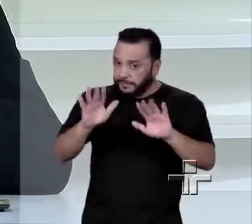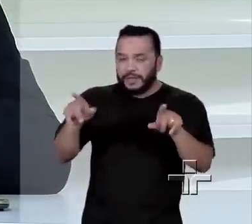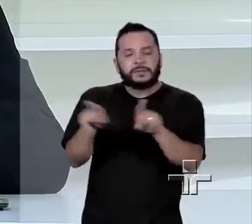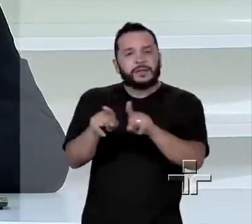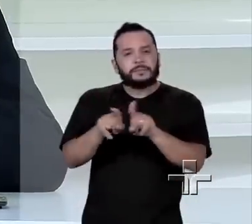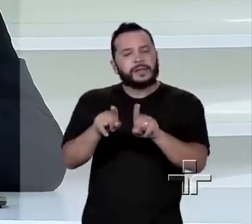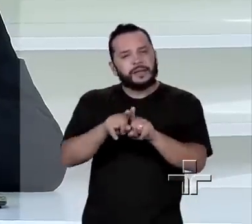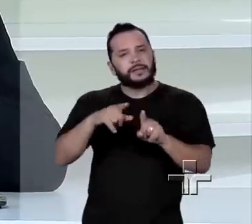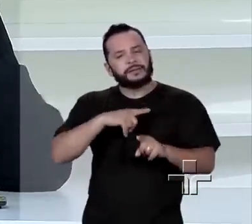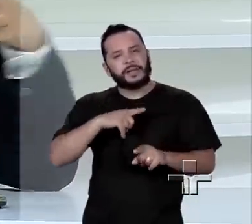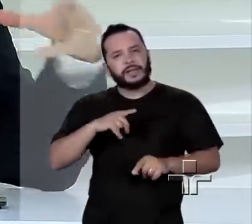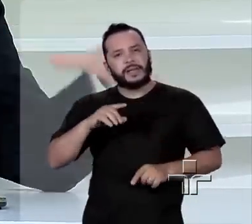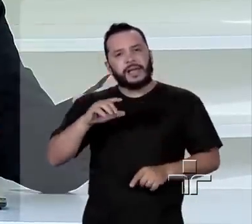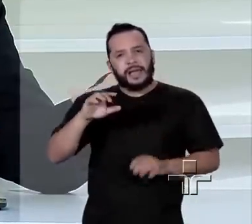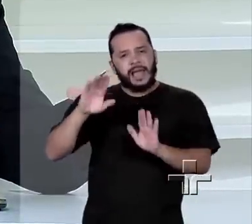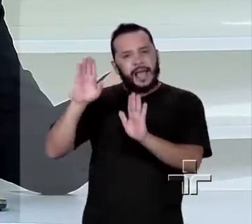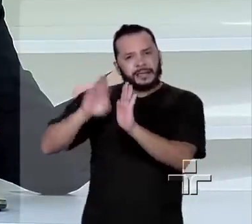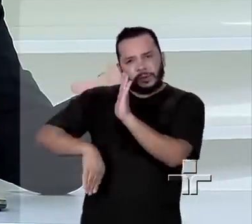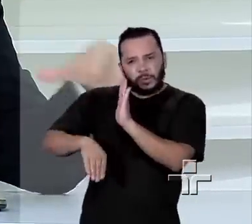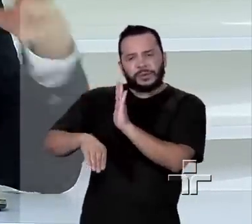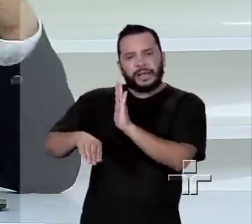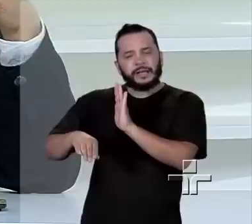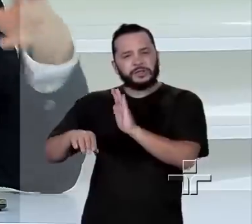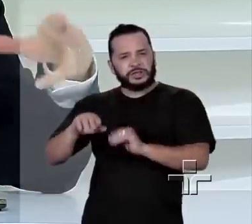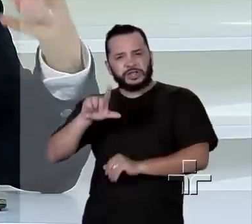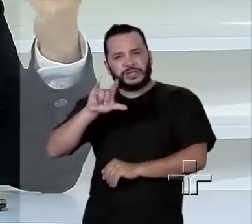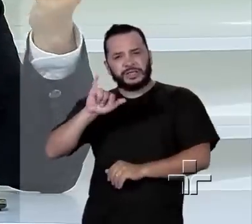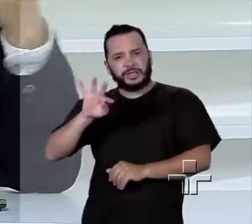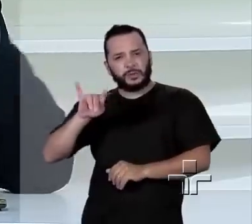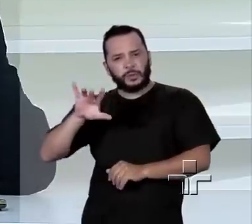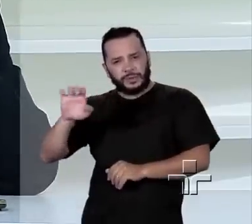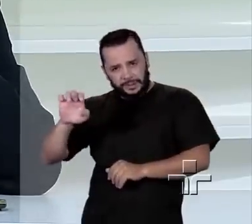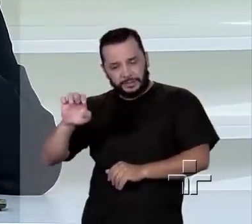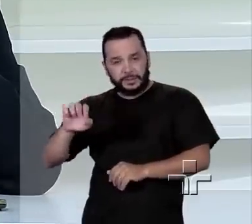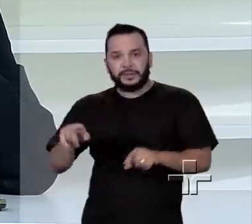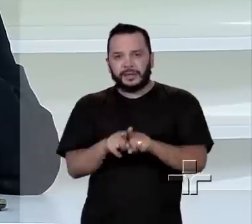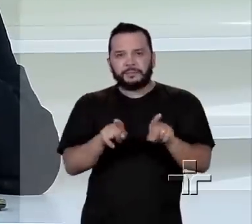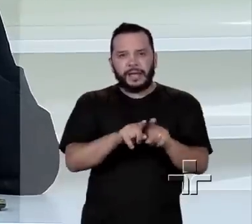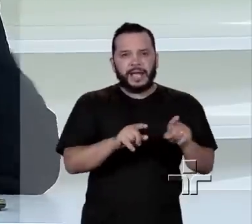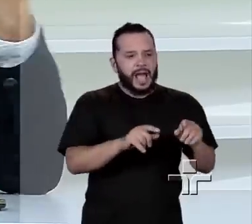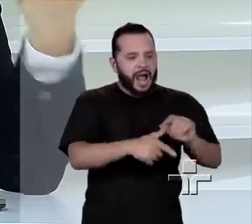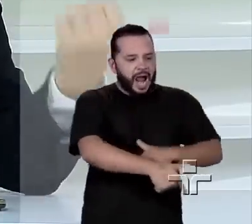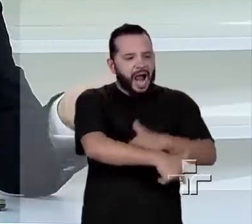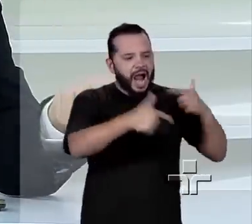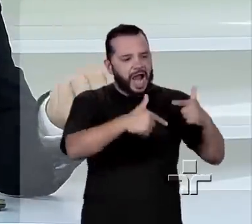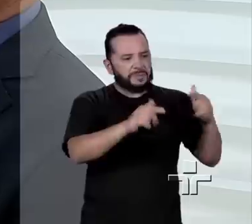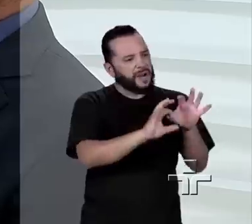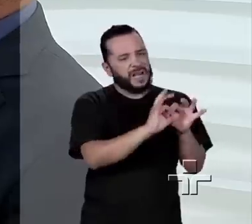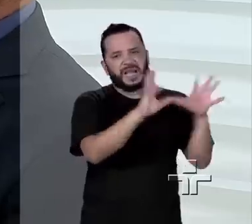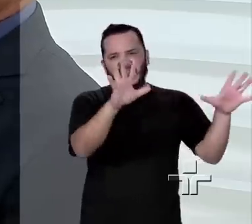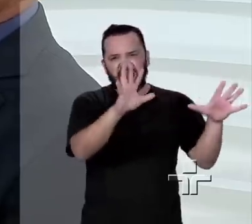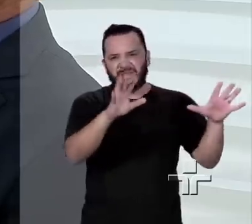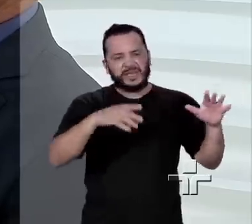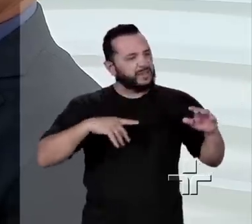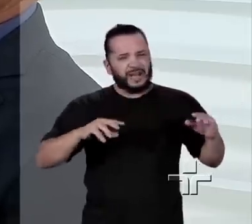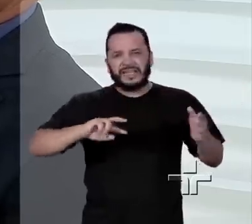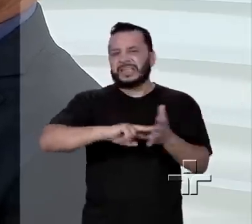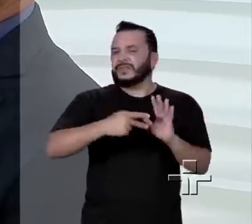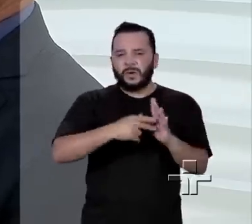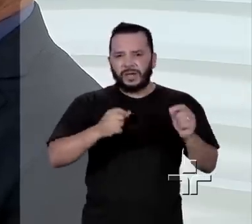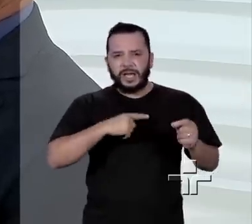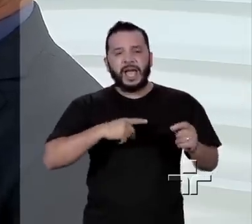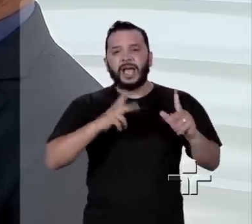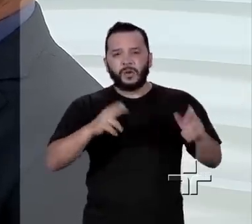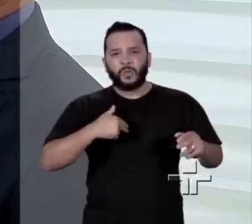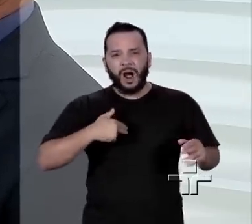excludente de licitude de um lado e libera as armas do outro, não pode virar um grande faroeste o Brasil? Todo mundo usando arma, todo mundo...